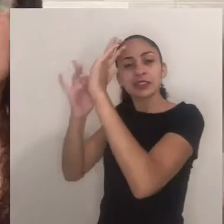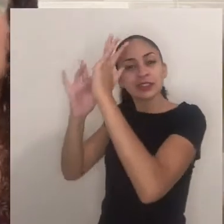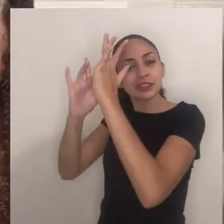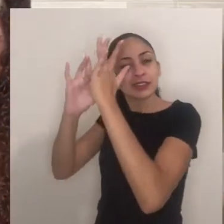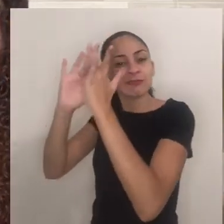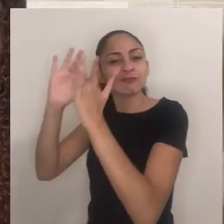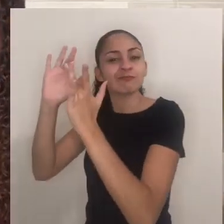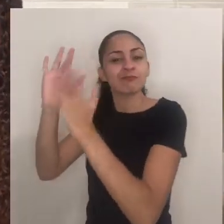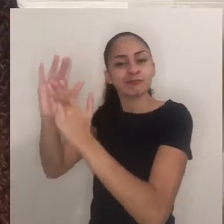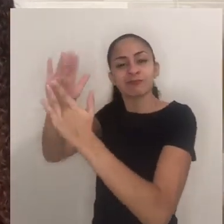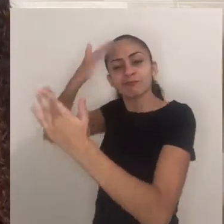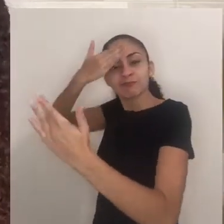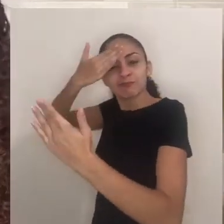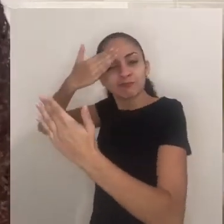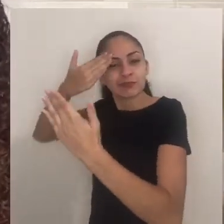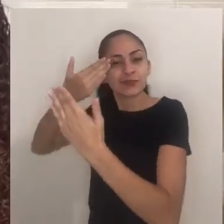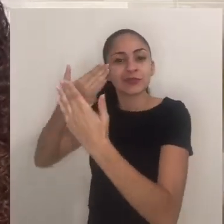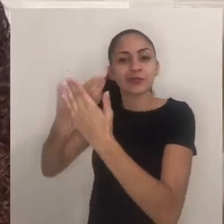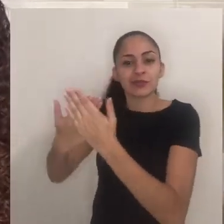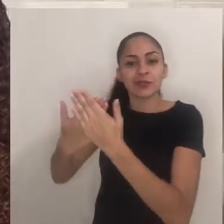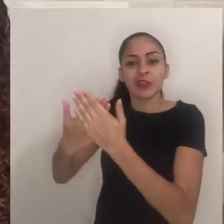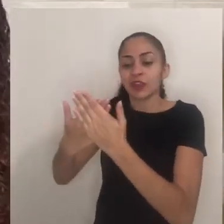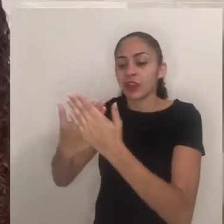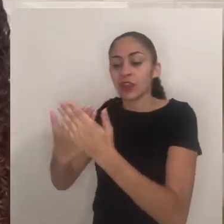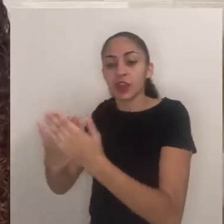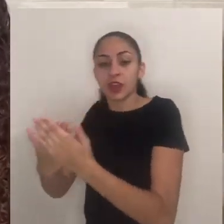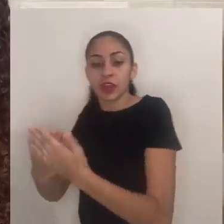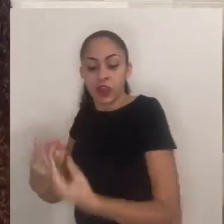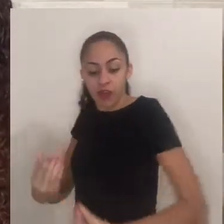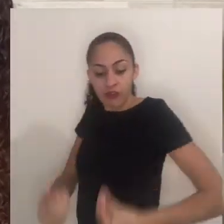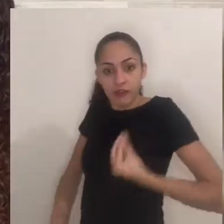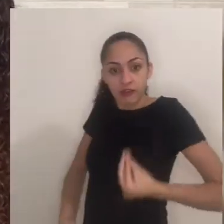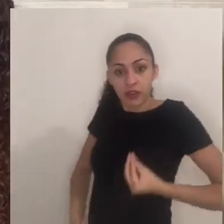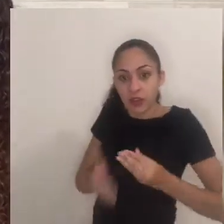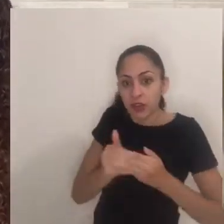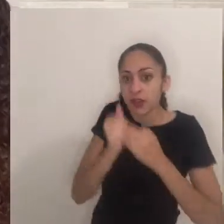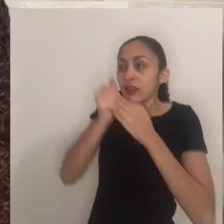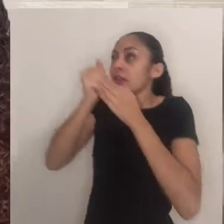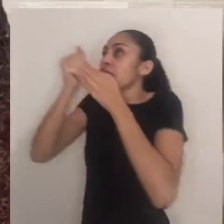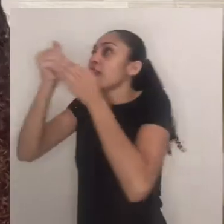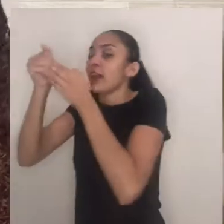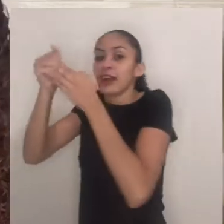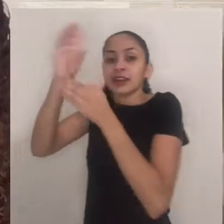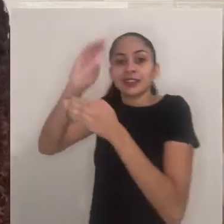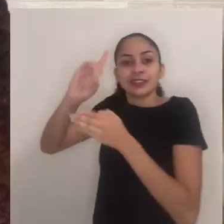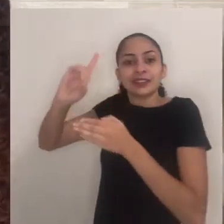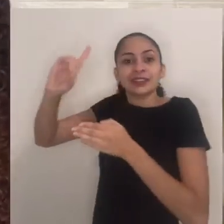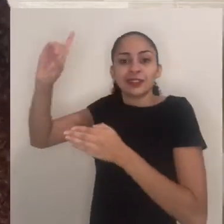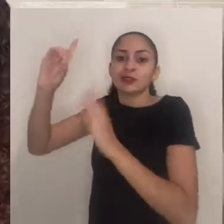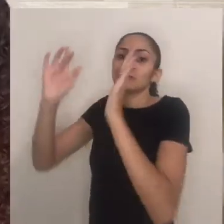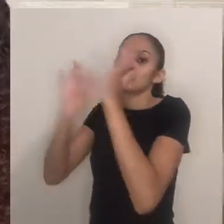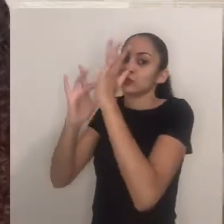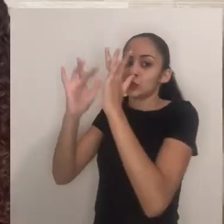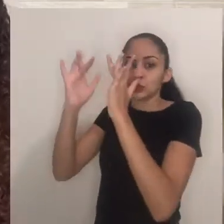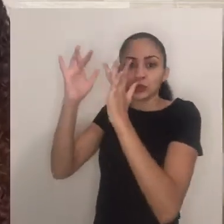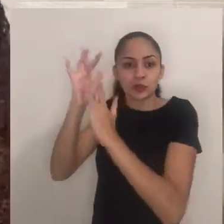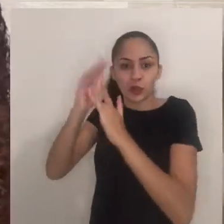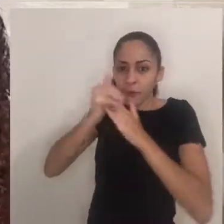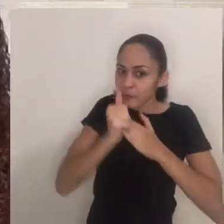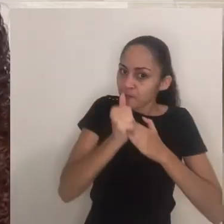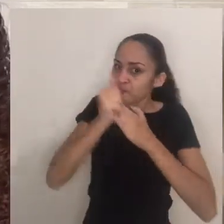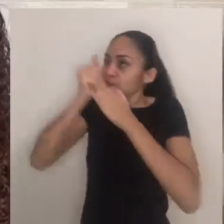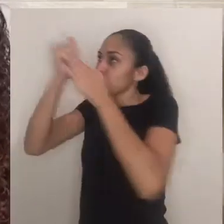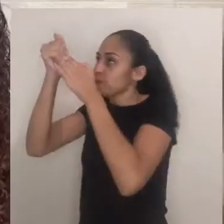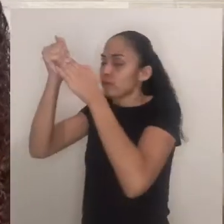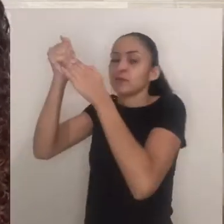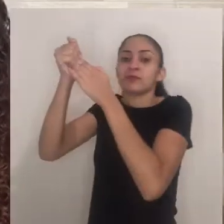nos méritos de Jesus, que é o único mediador entre nós e o nosso Deus. E é somente através dele que nós